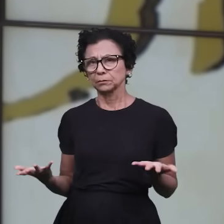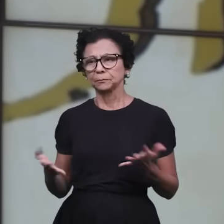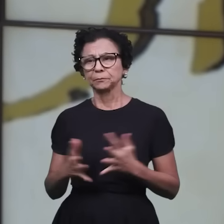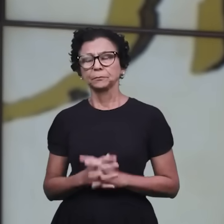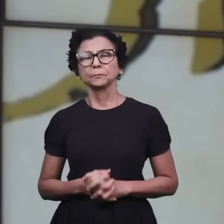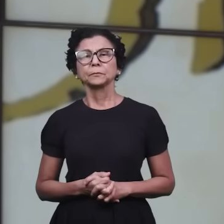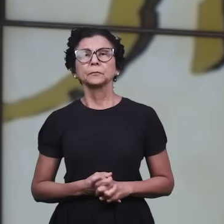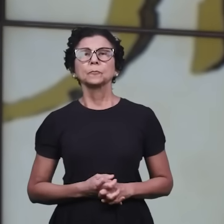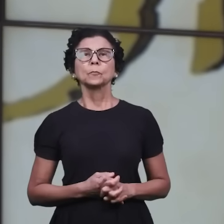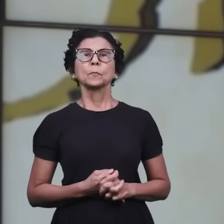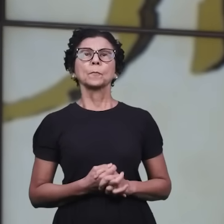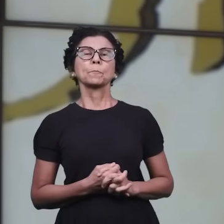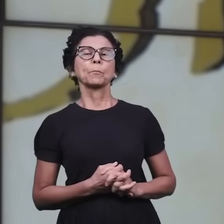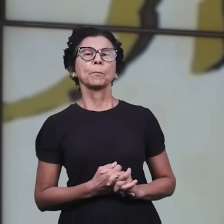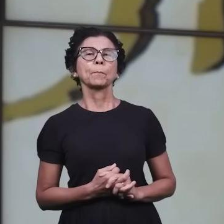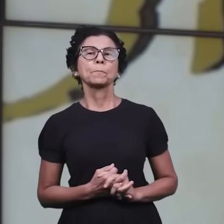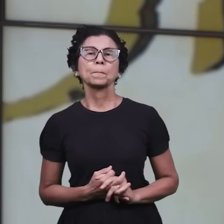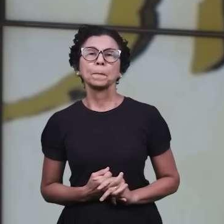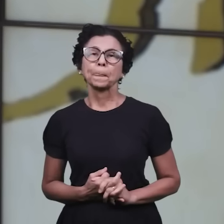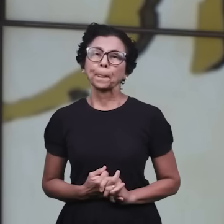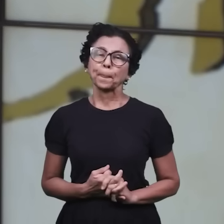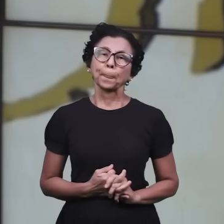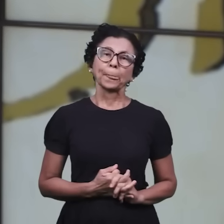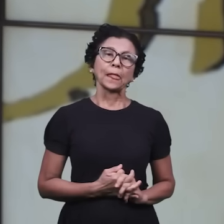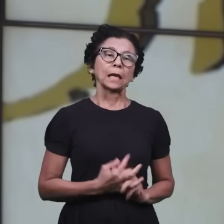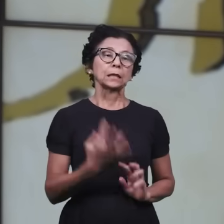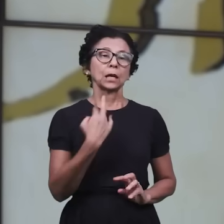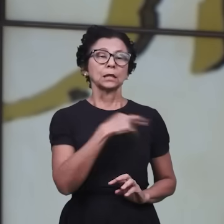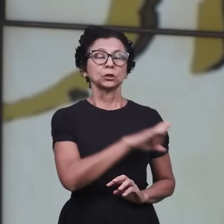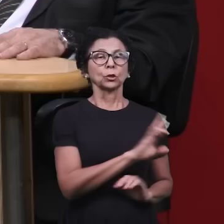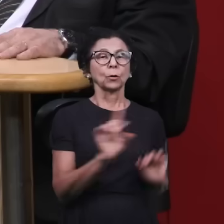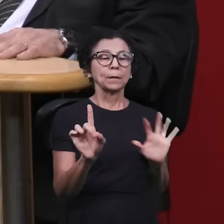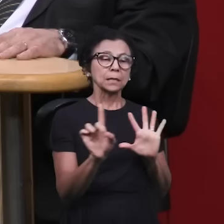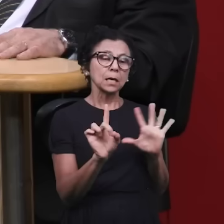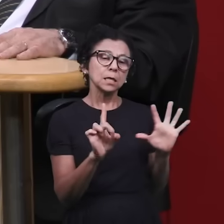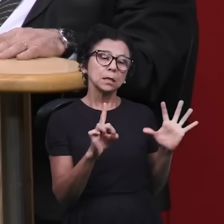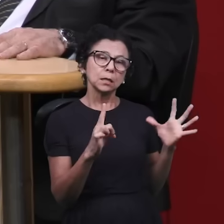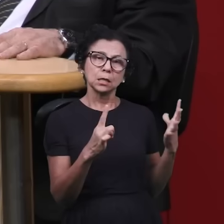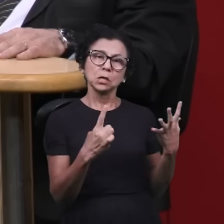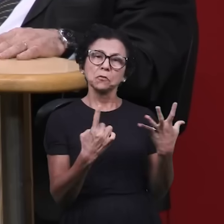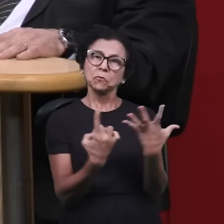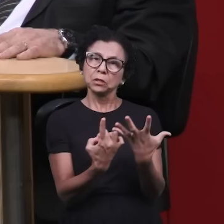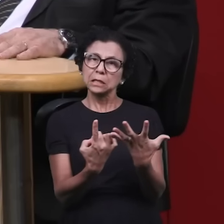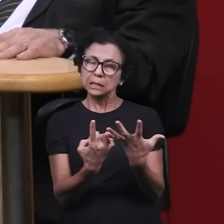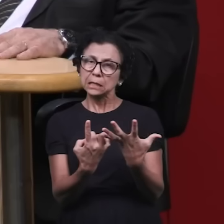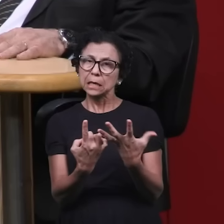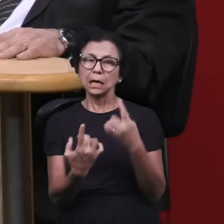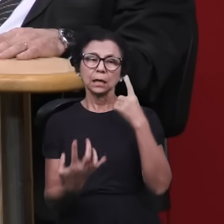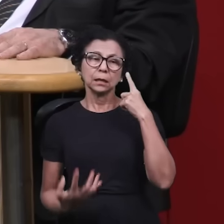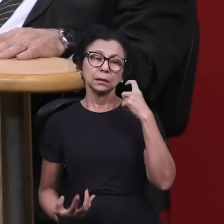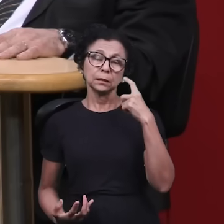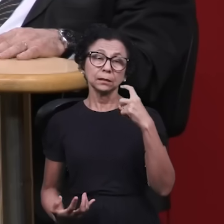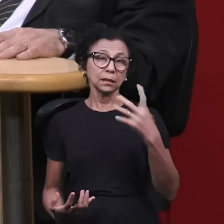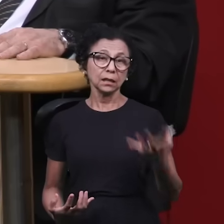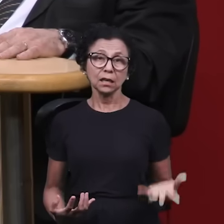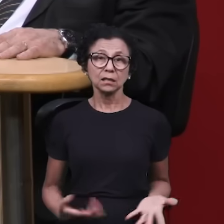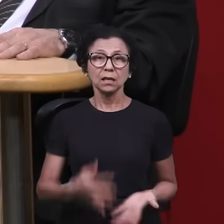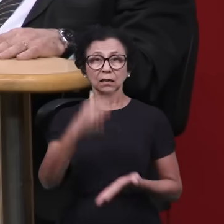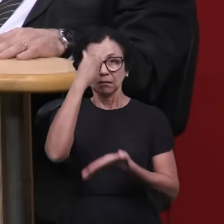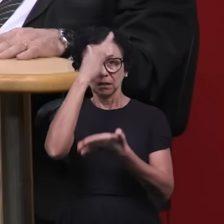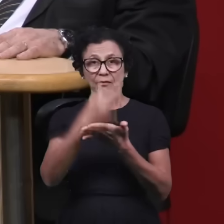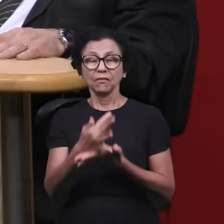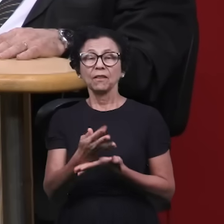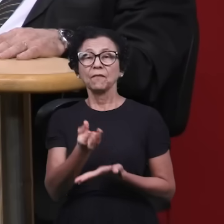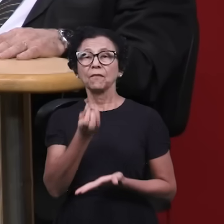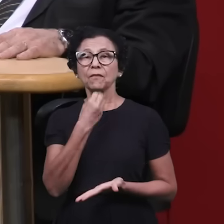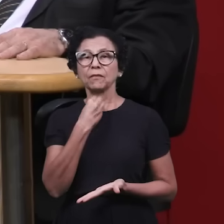E agora eles começam a introduzir aquilo que é conveniente e aquilo que não desperta mais da fé. A fé não despertava